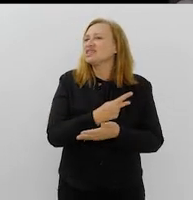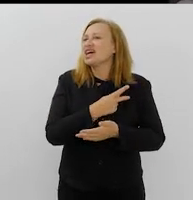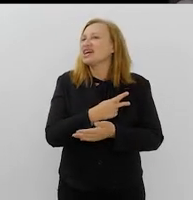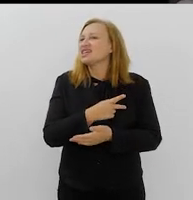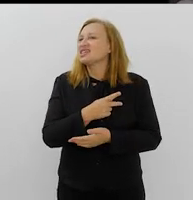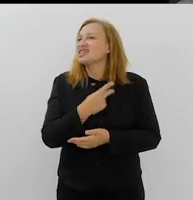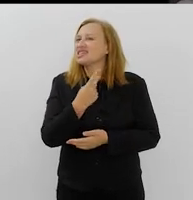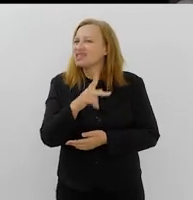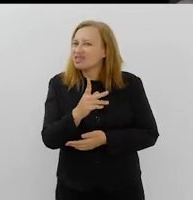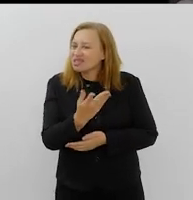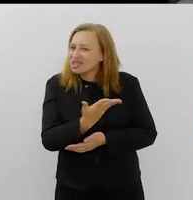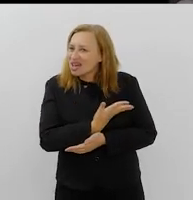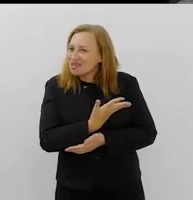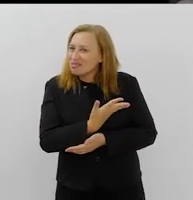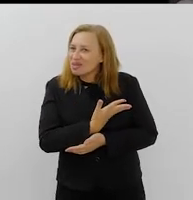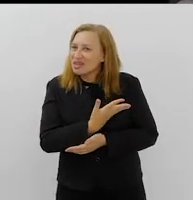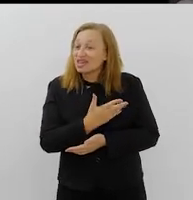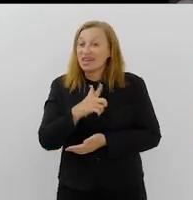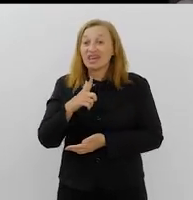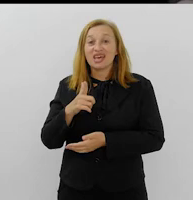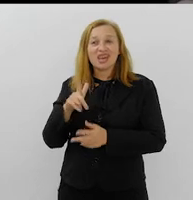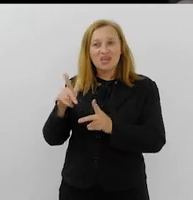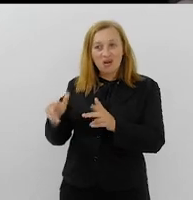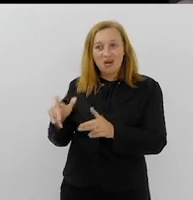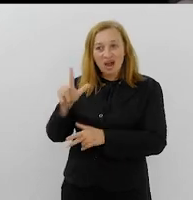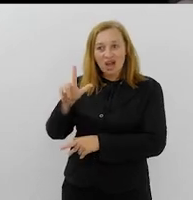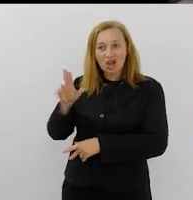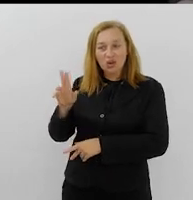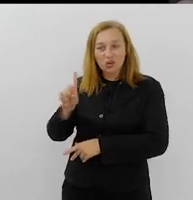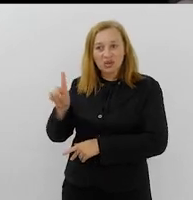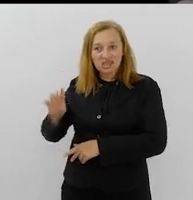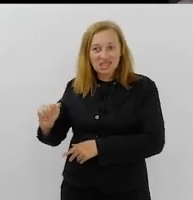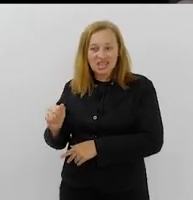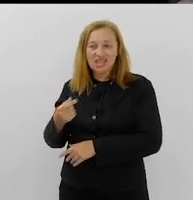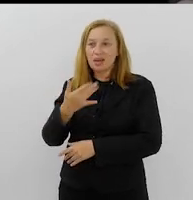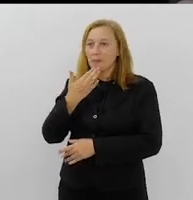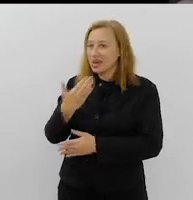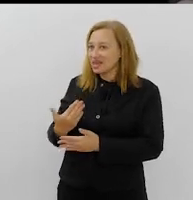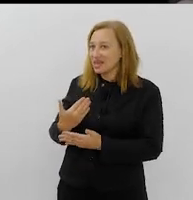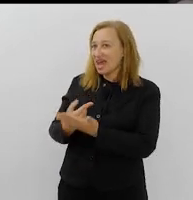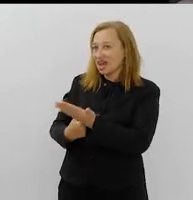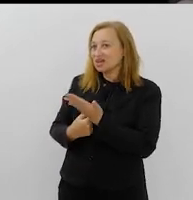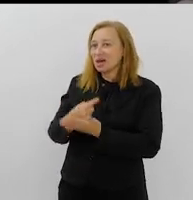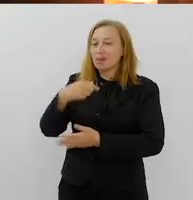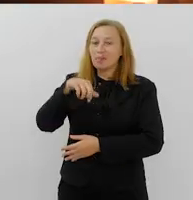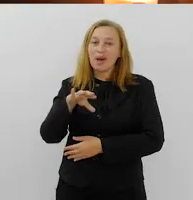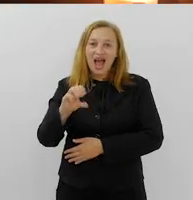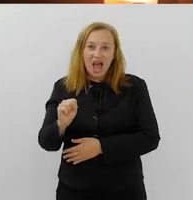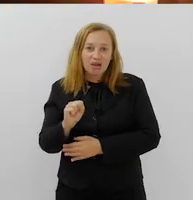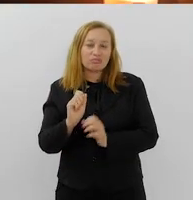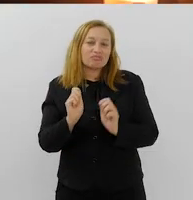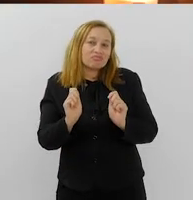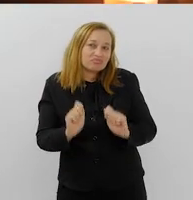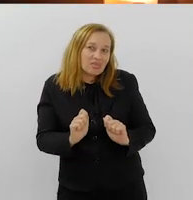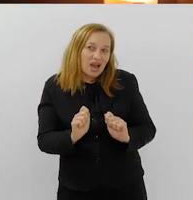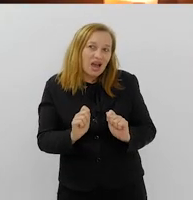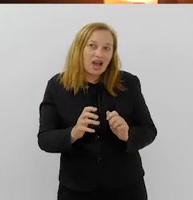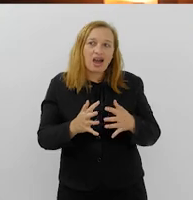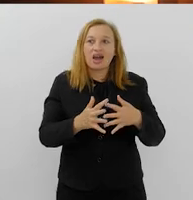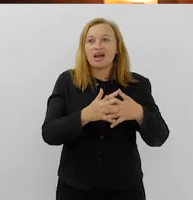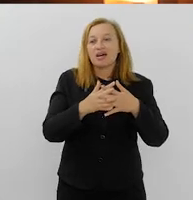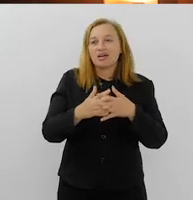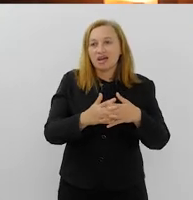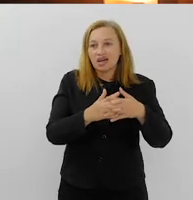Acontece muito dos seus amigos, assim, feito Luzia, de pedir ajuda. Marcos, será que dá para